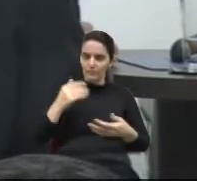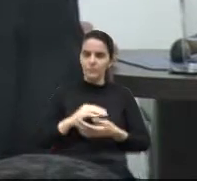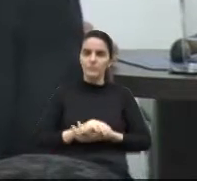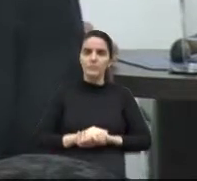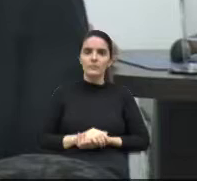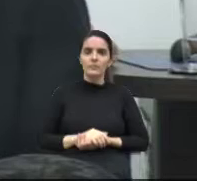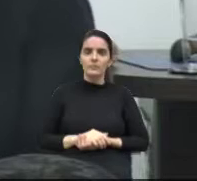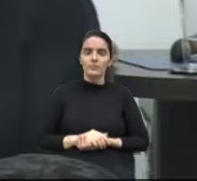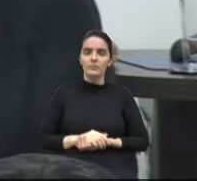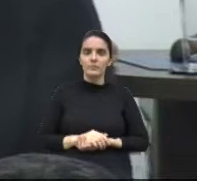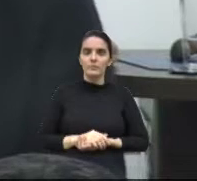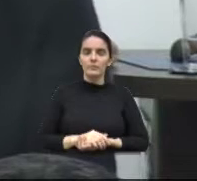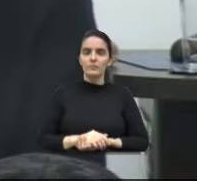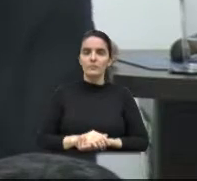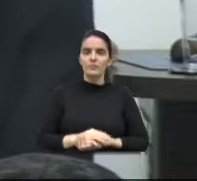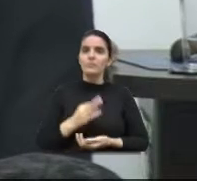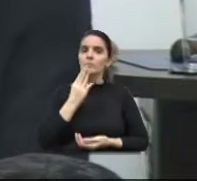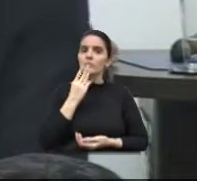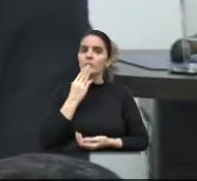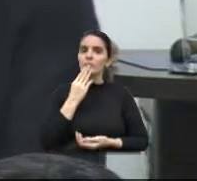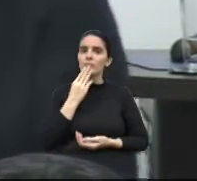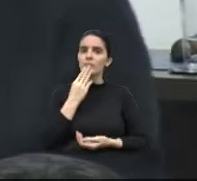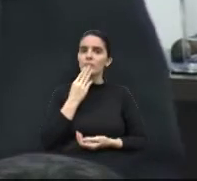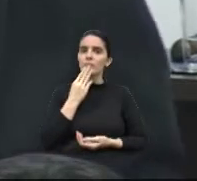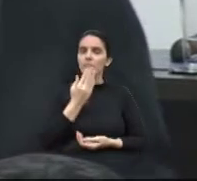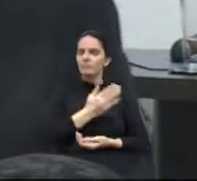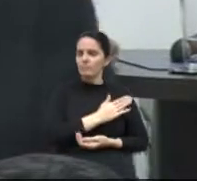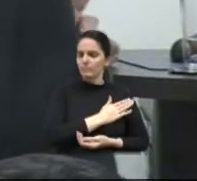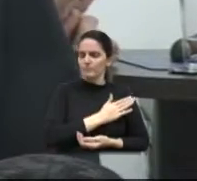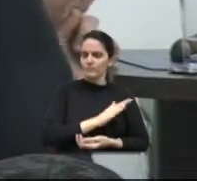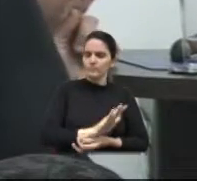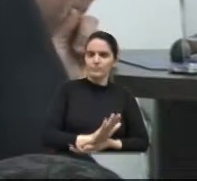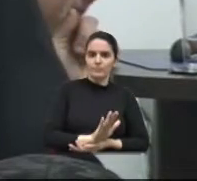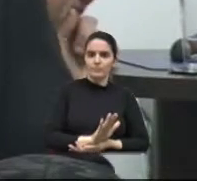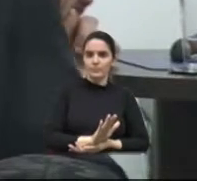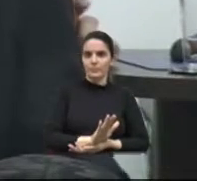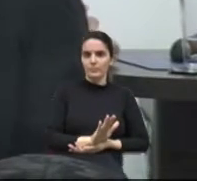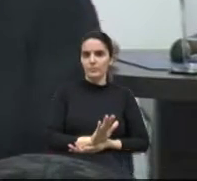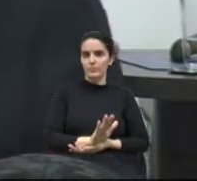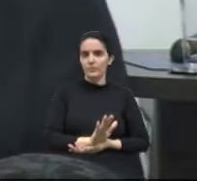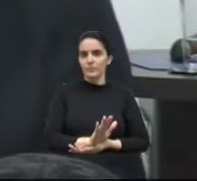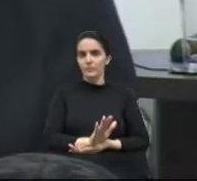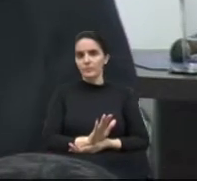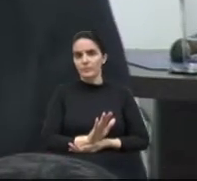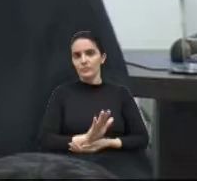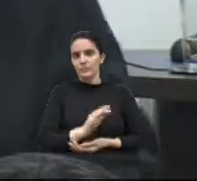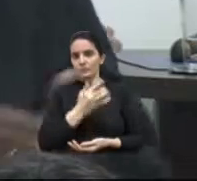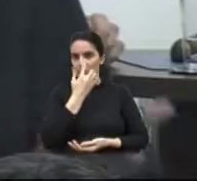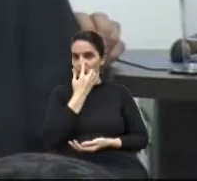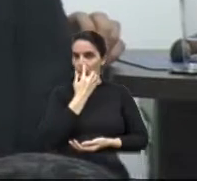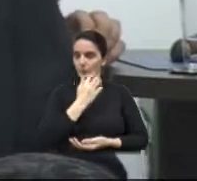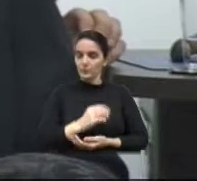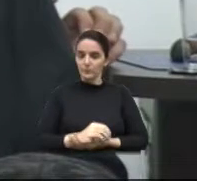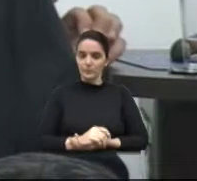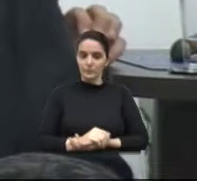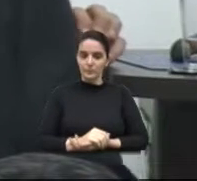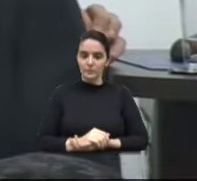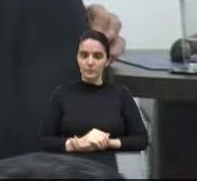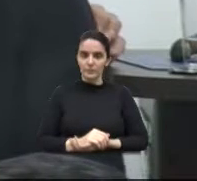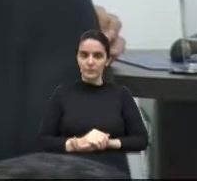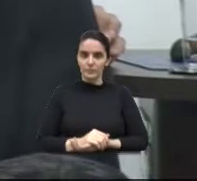me sinto muito incomodado com essa situação de ser situação ou ser